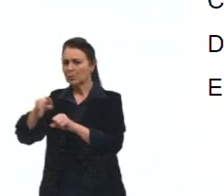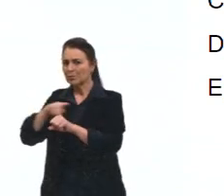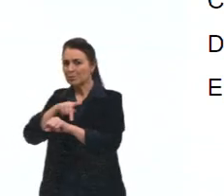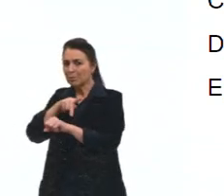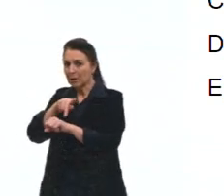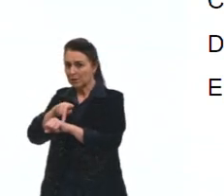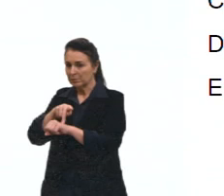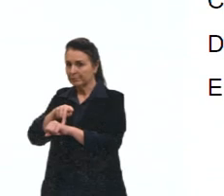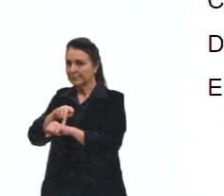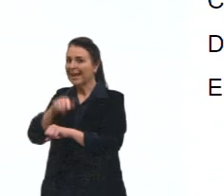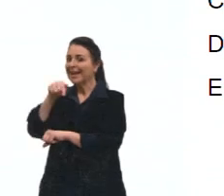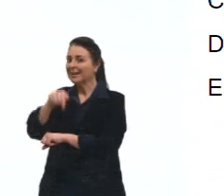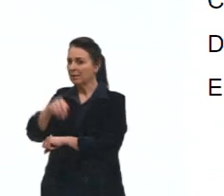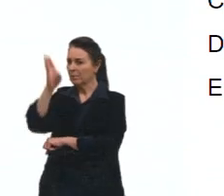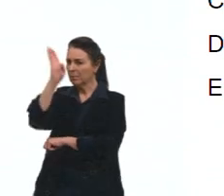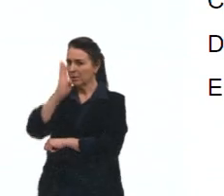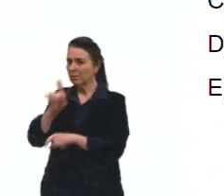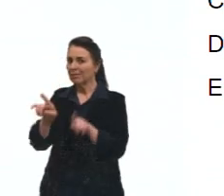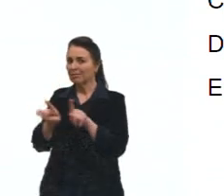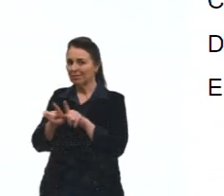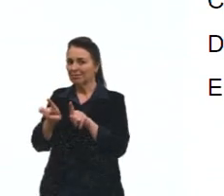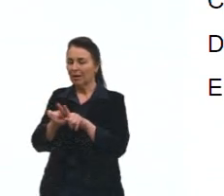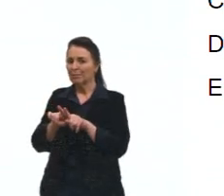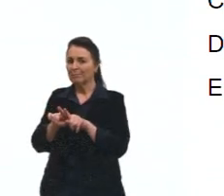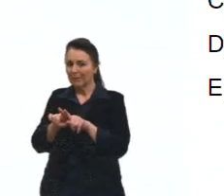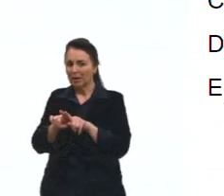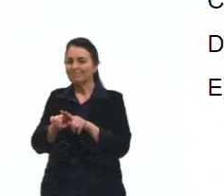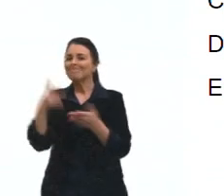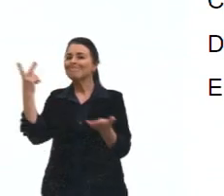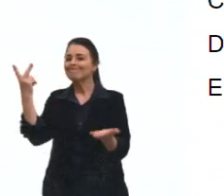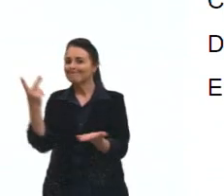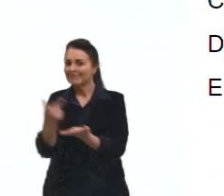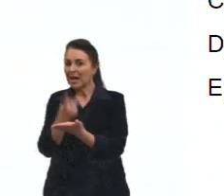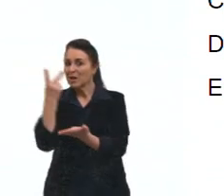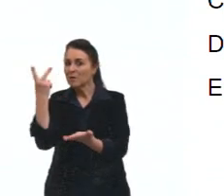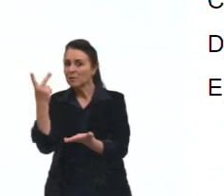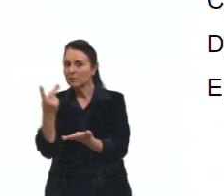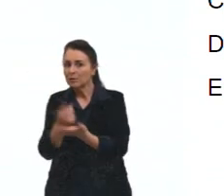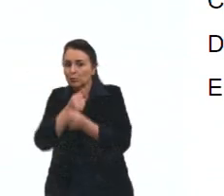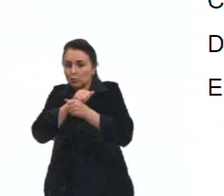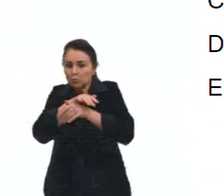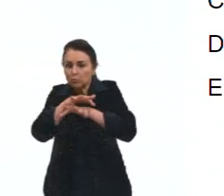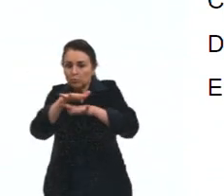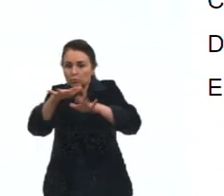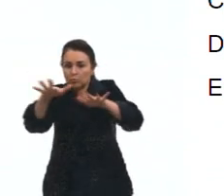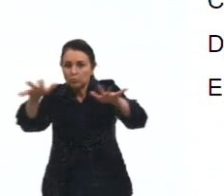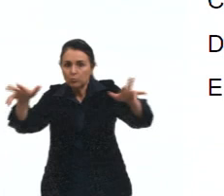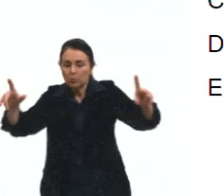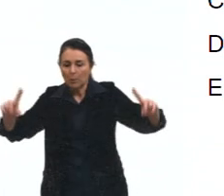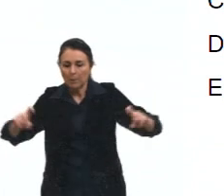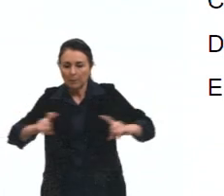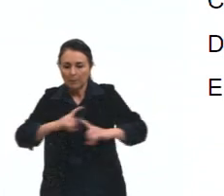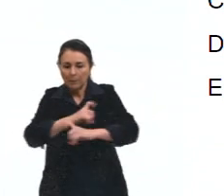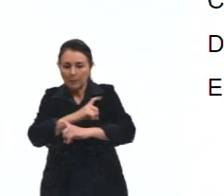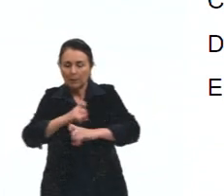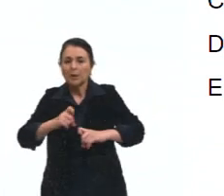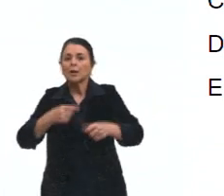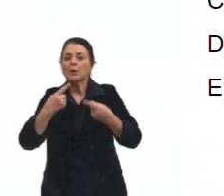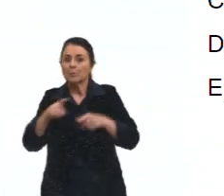inclusive o Brasil tem testemunhado uma grande proliferação de bactérias patogênicas